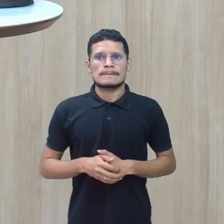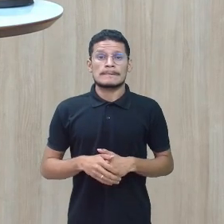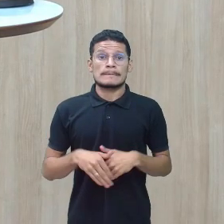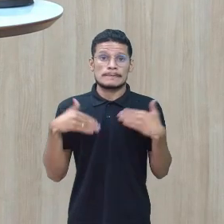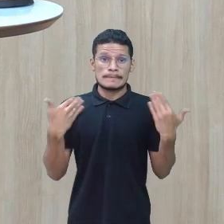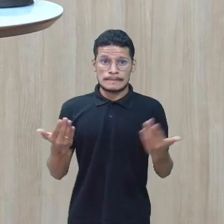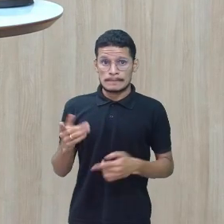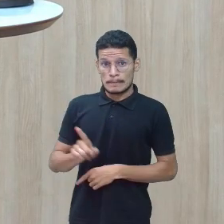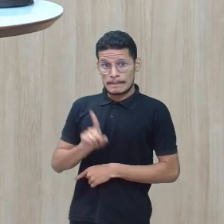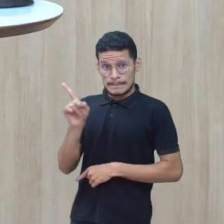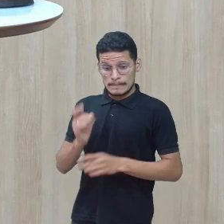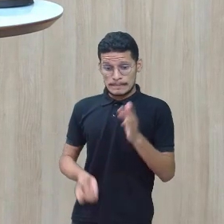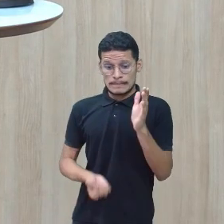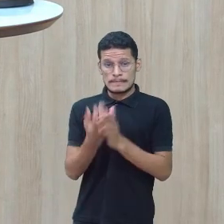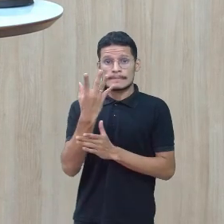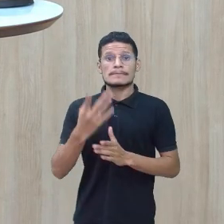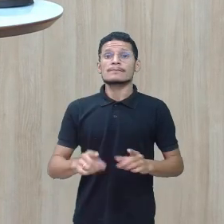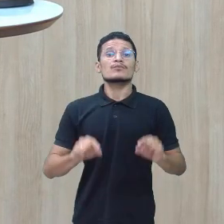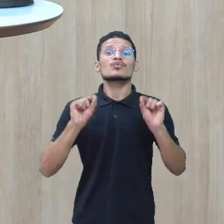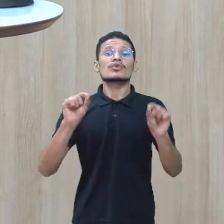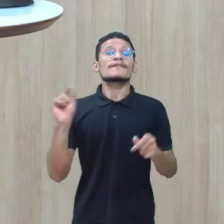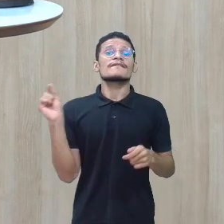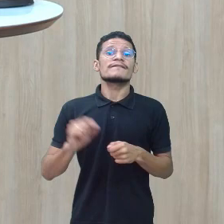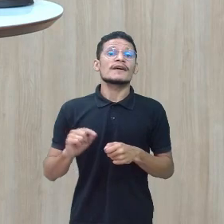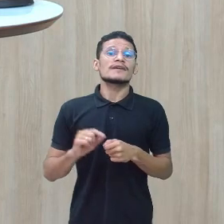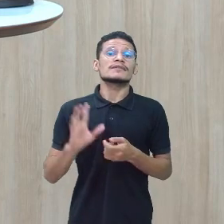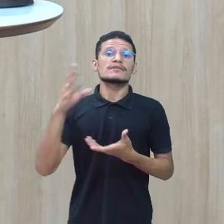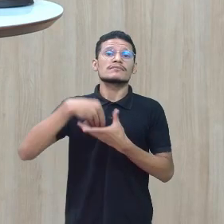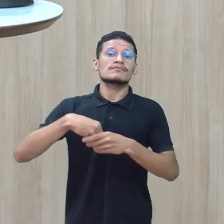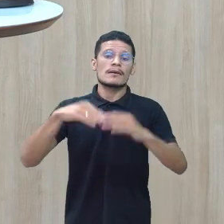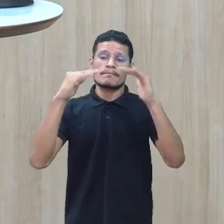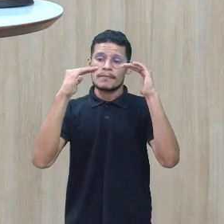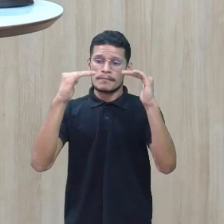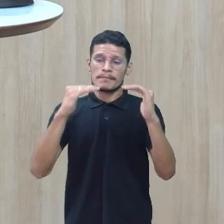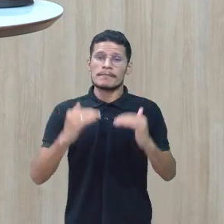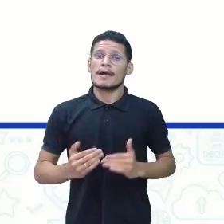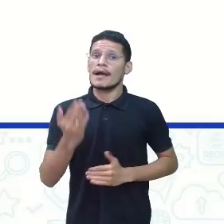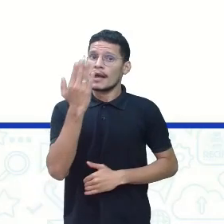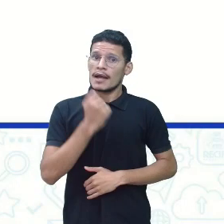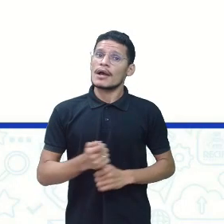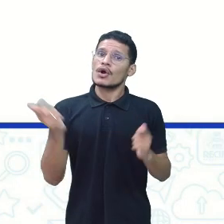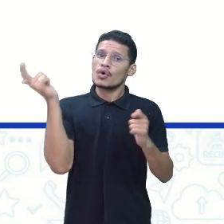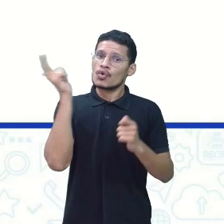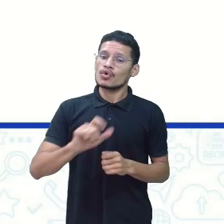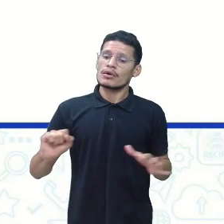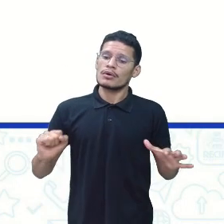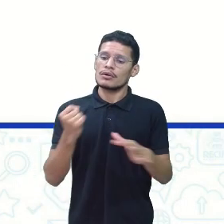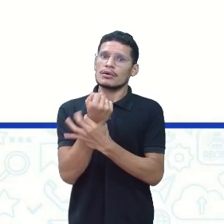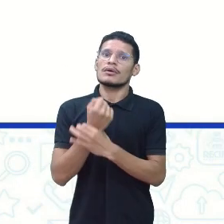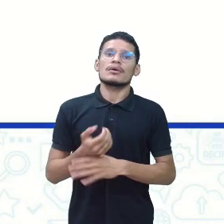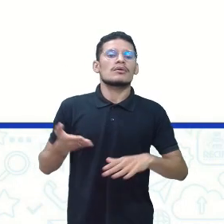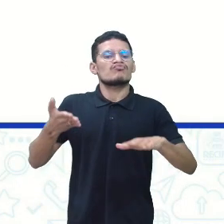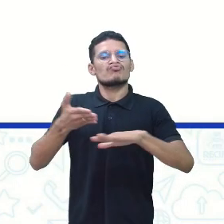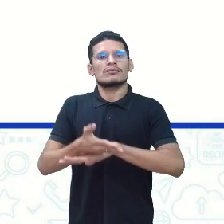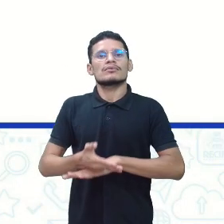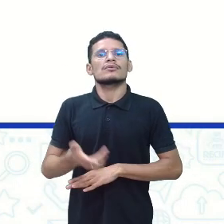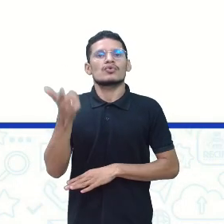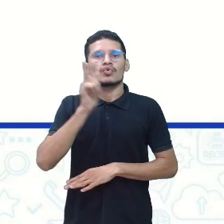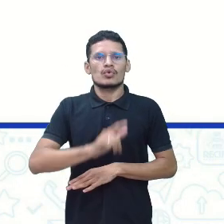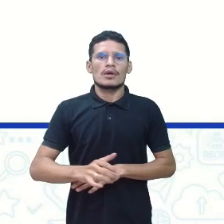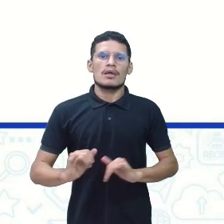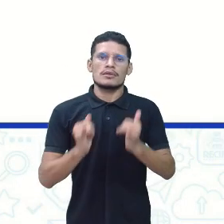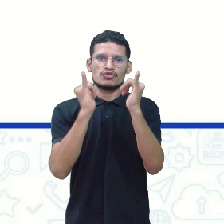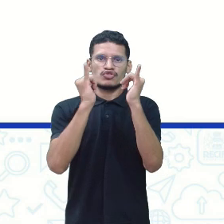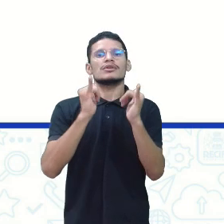Aqui, os produtores, o que é que eles fazem numa cadeia alimentar? Eles garantem a entrada de energia,